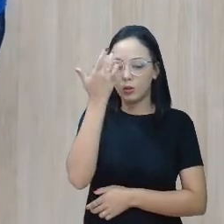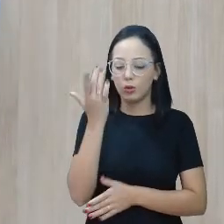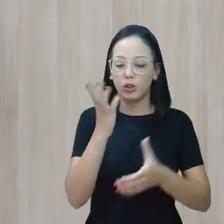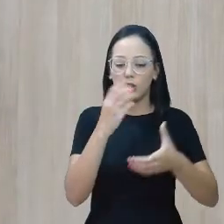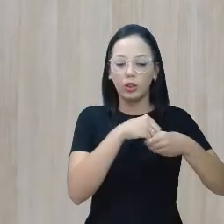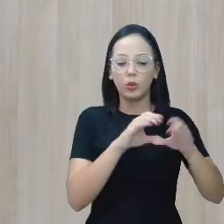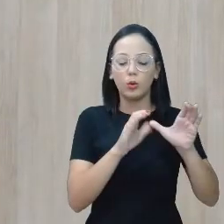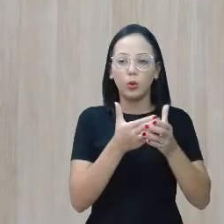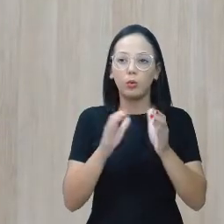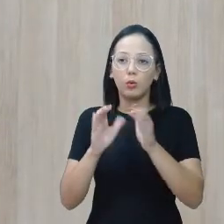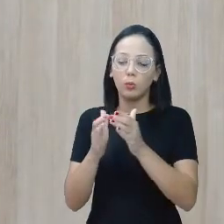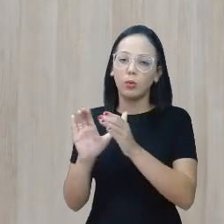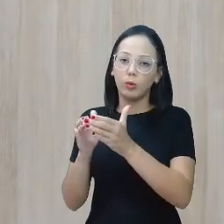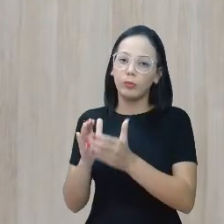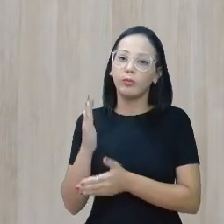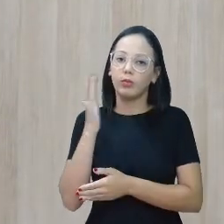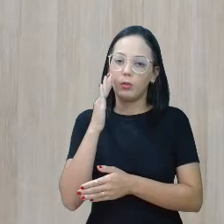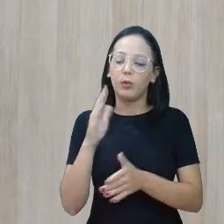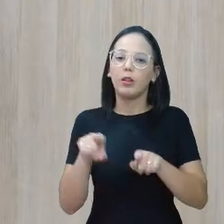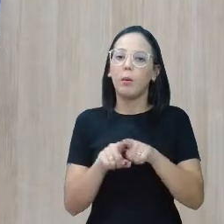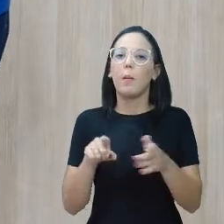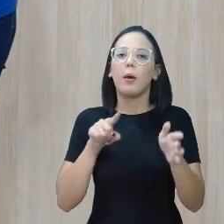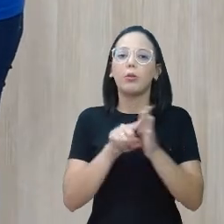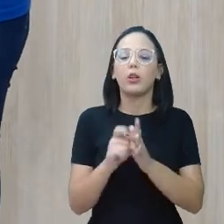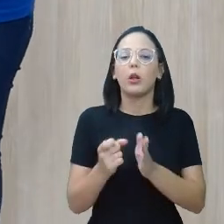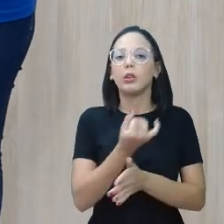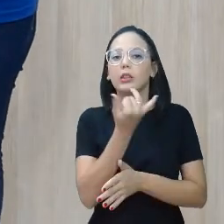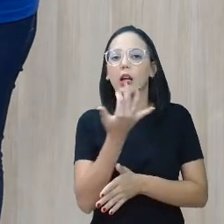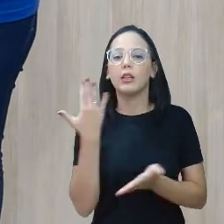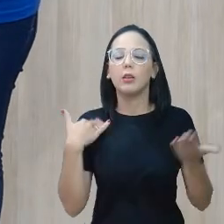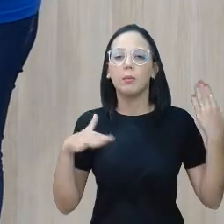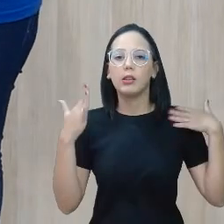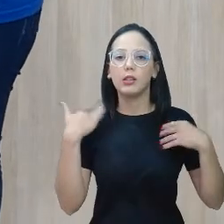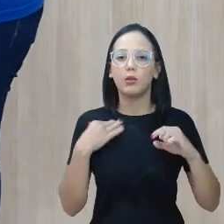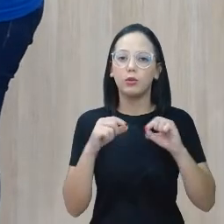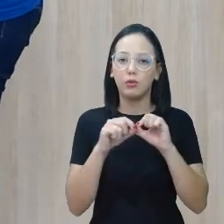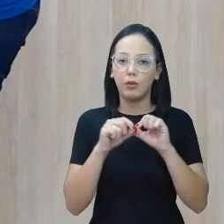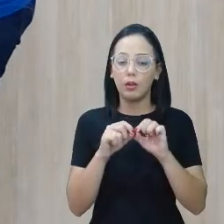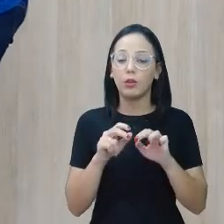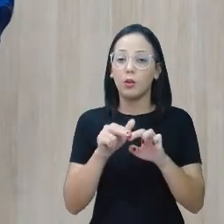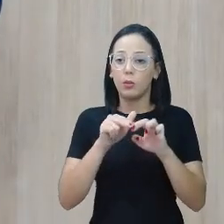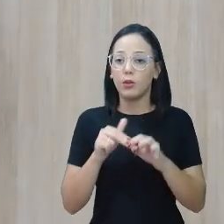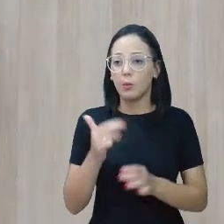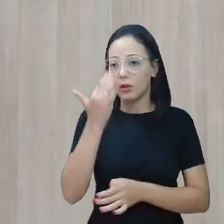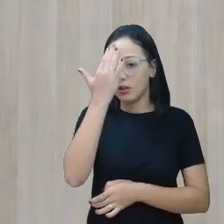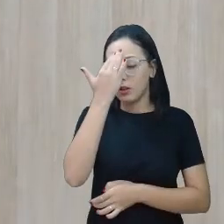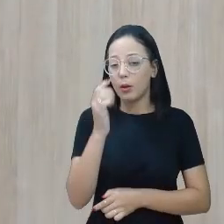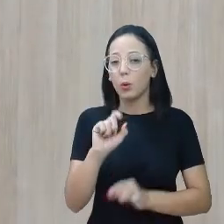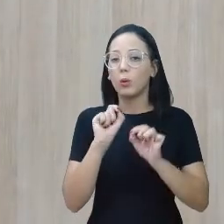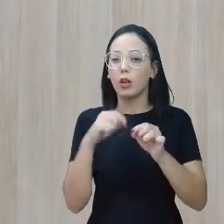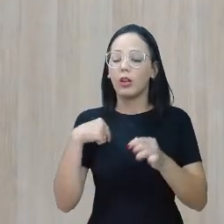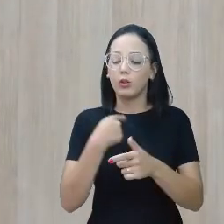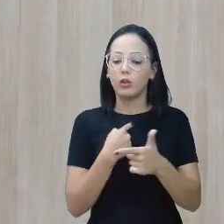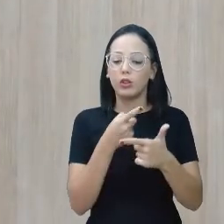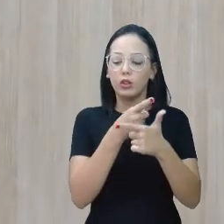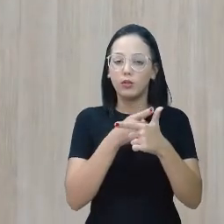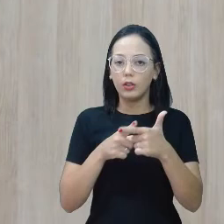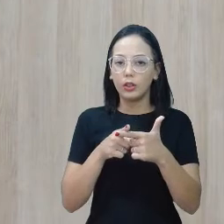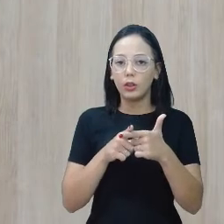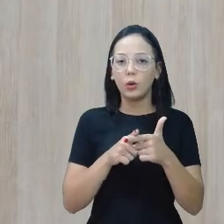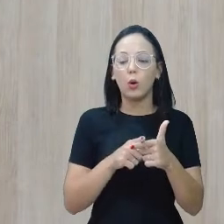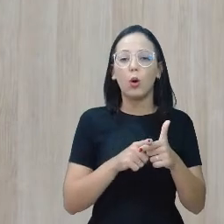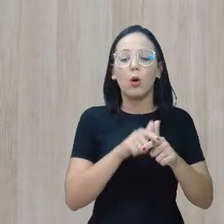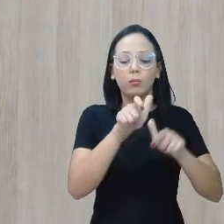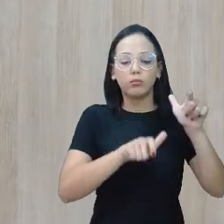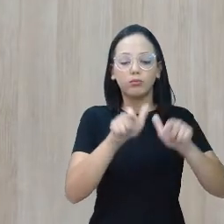cada grupo. Mas a questão também perguntava a quantidade de passeios realizados. E para saber isso, a gente fez a divisão de cada um